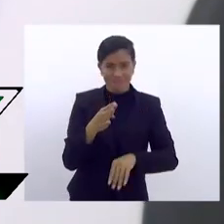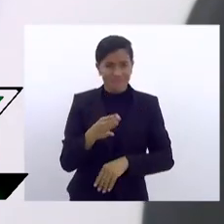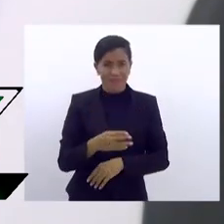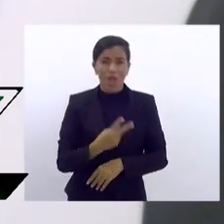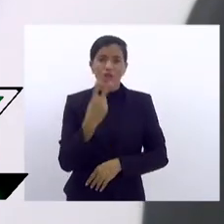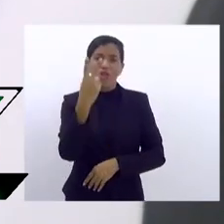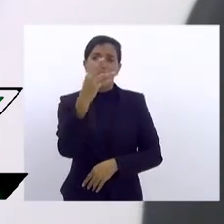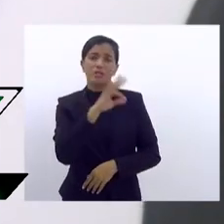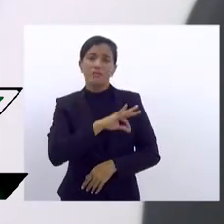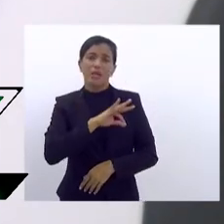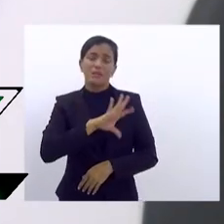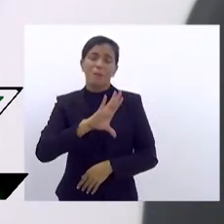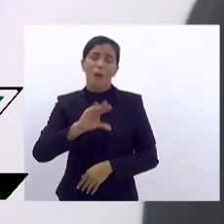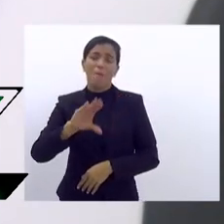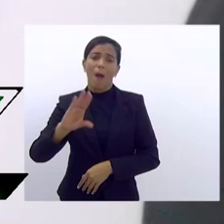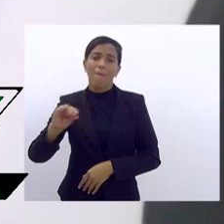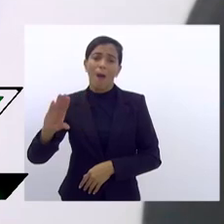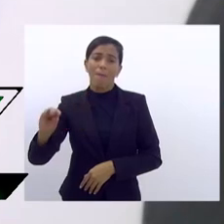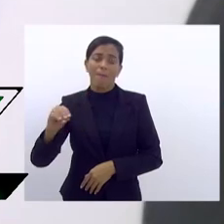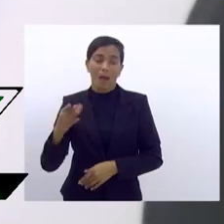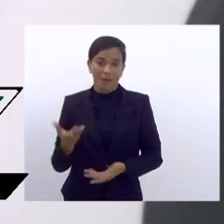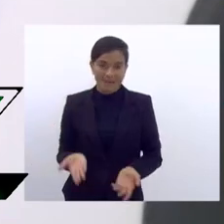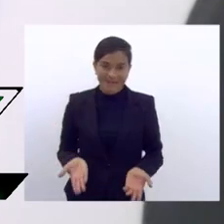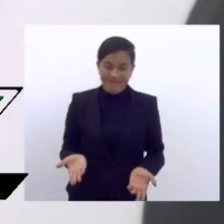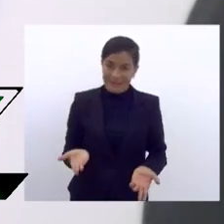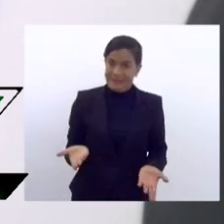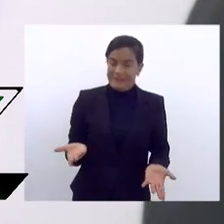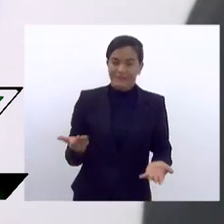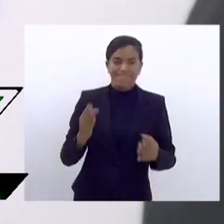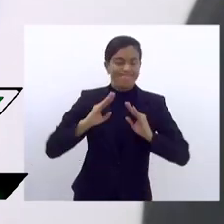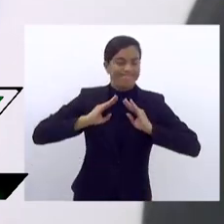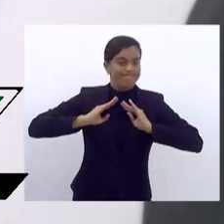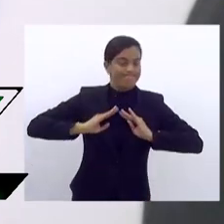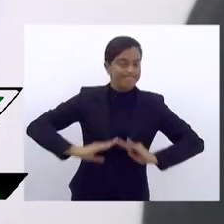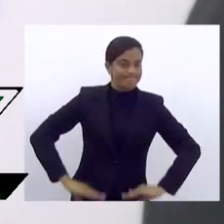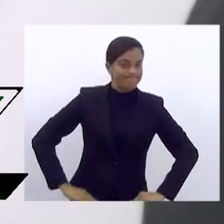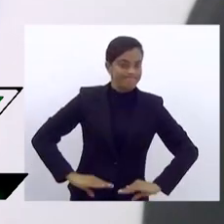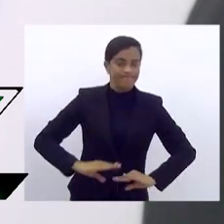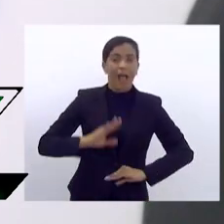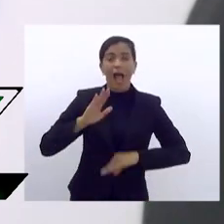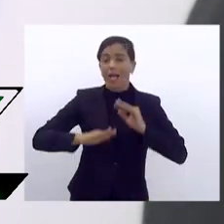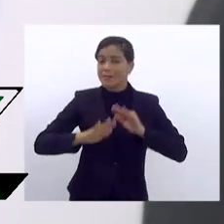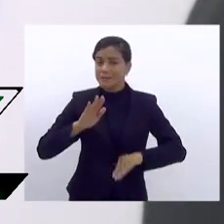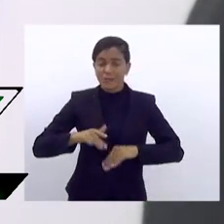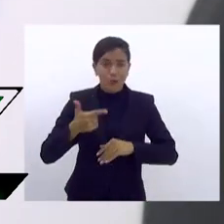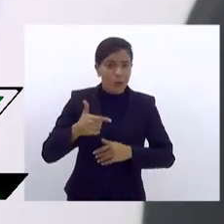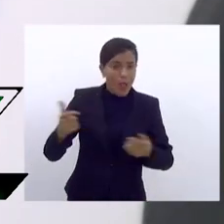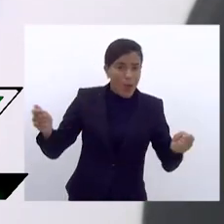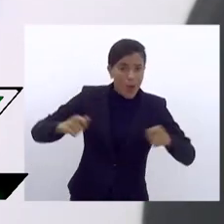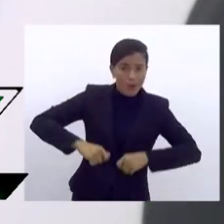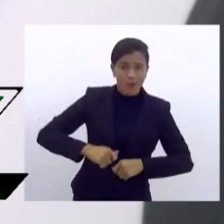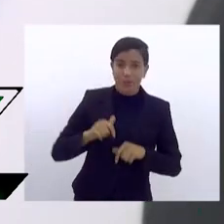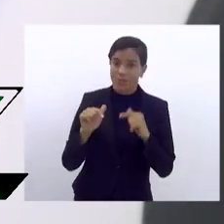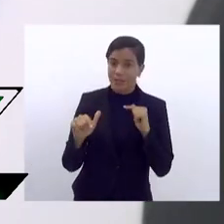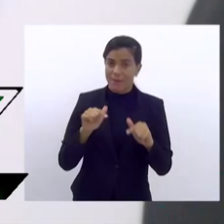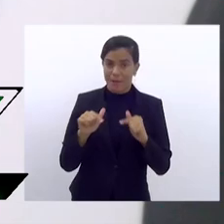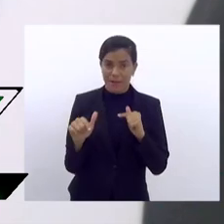meses de salários atrasados ou seja totalmente desmotivados e muitas das vezes sem condições de ir a trabalhar